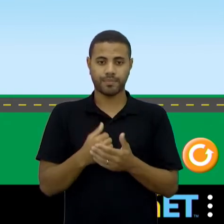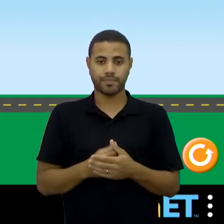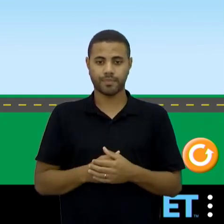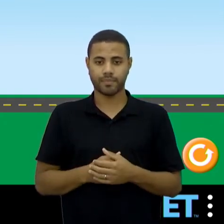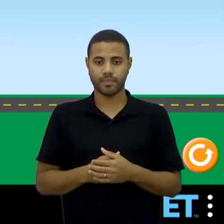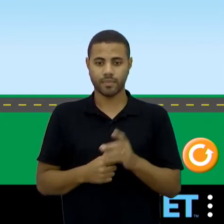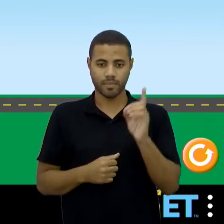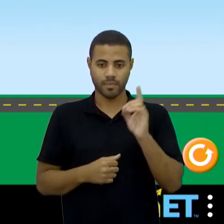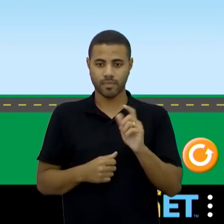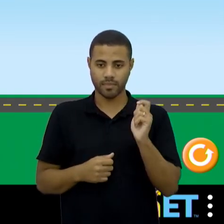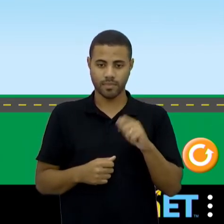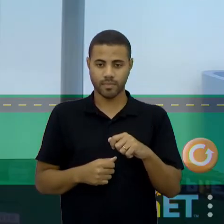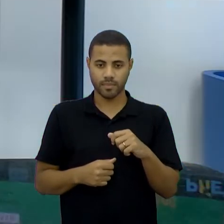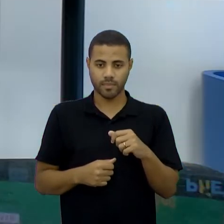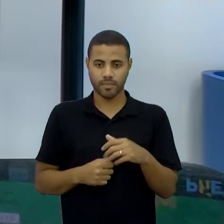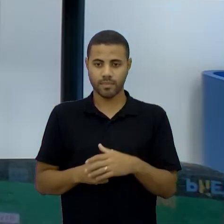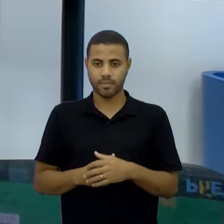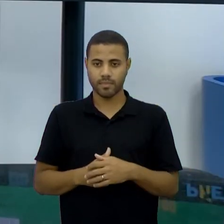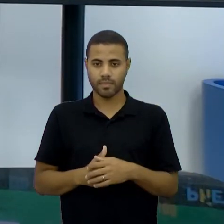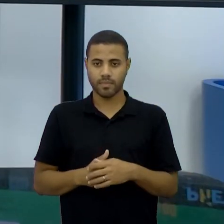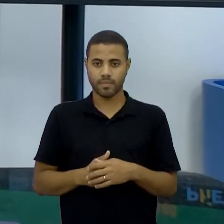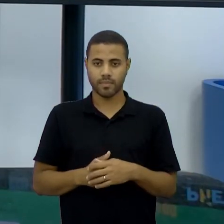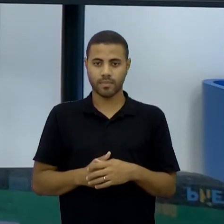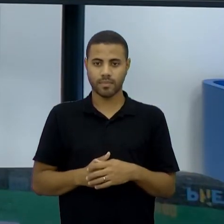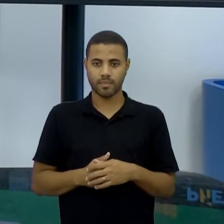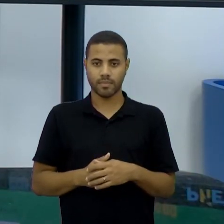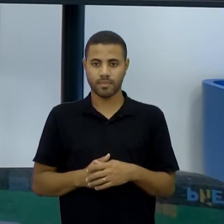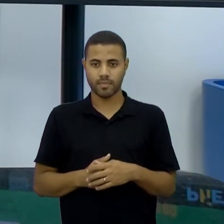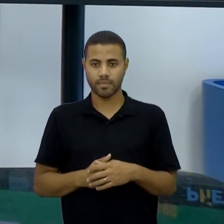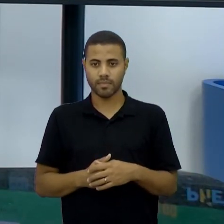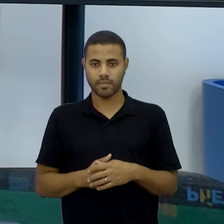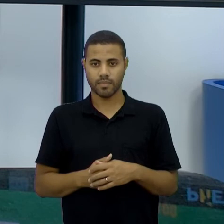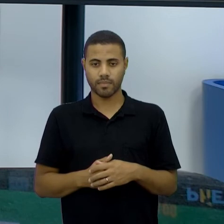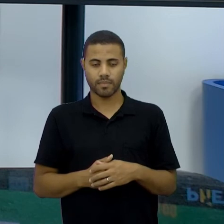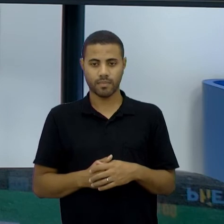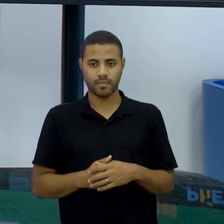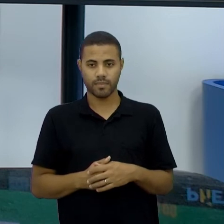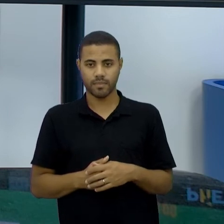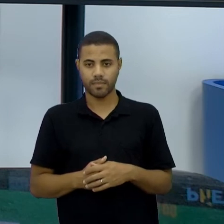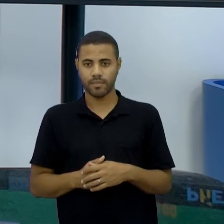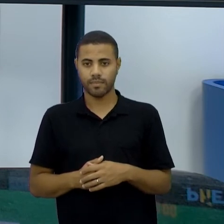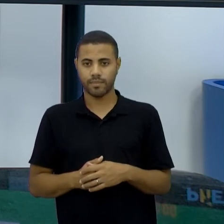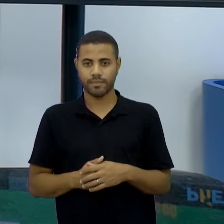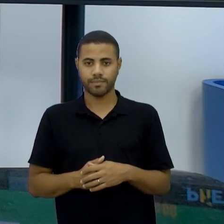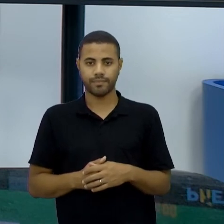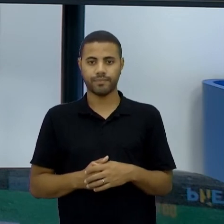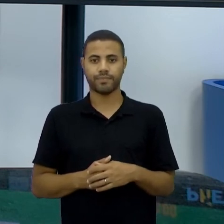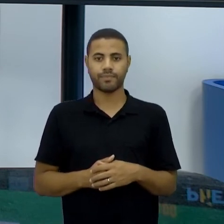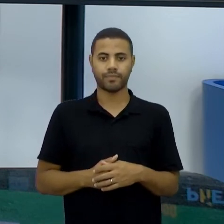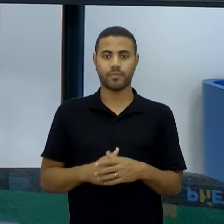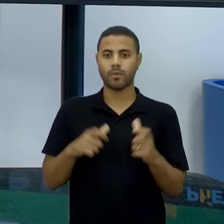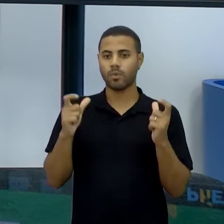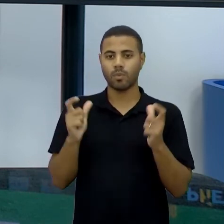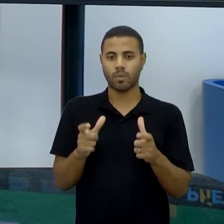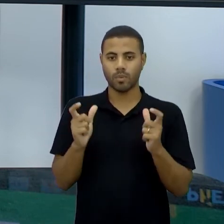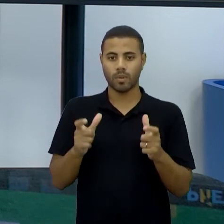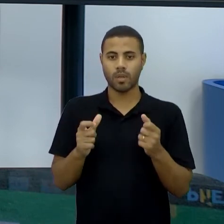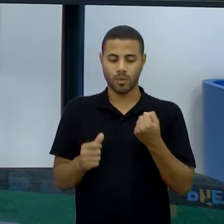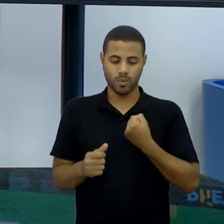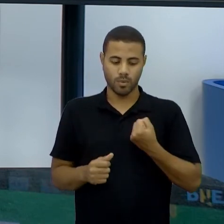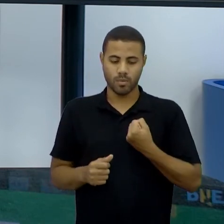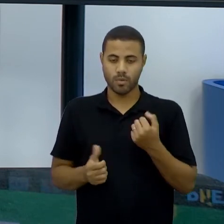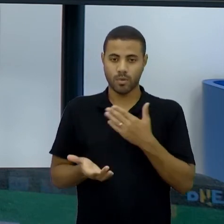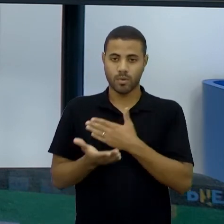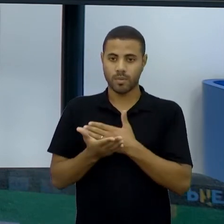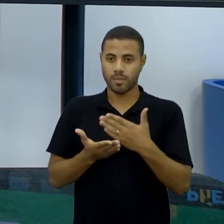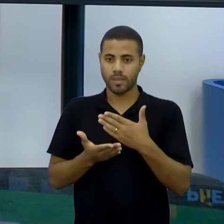diretor pode mostrar a minha. Aqui no cantinho, ó, no lado esquerdo, tem a posição, o número de onde ele está